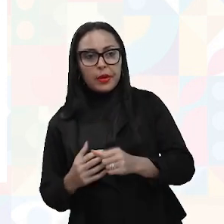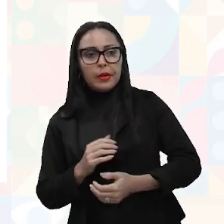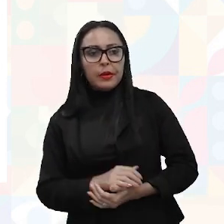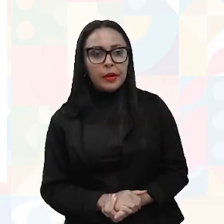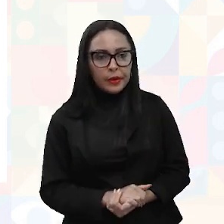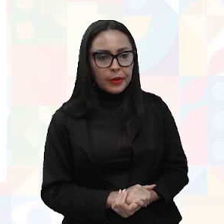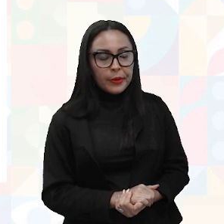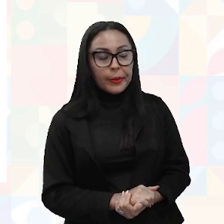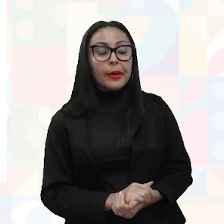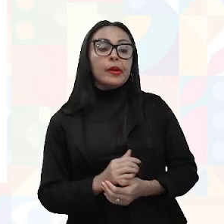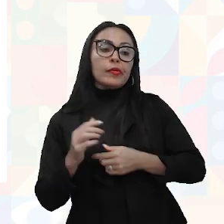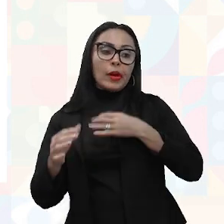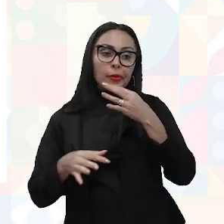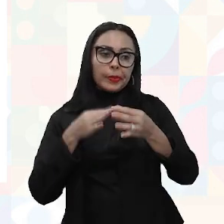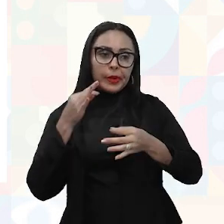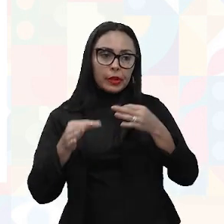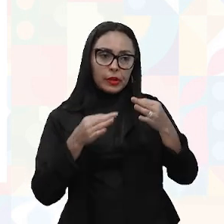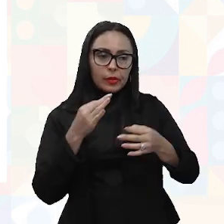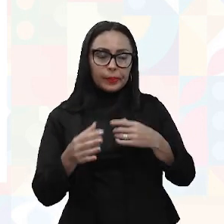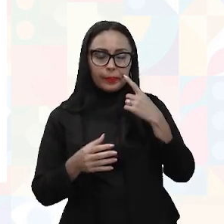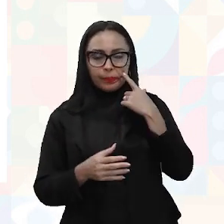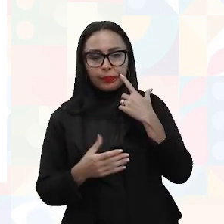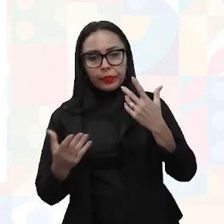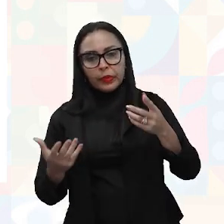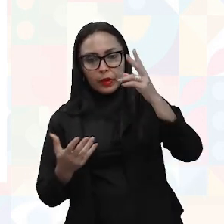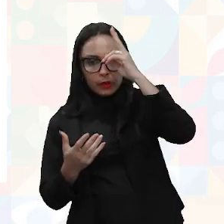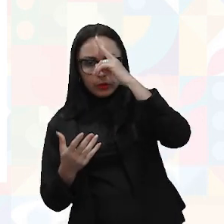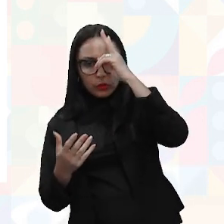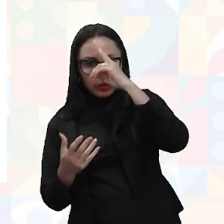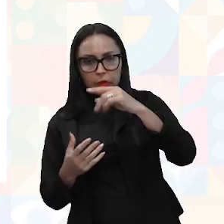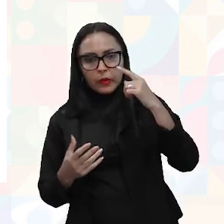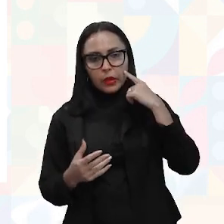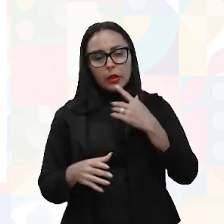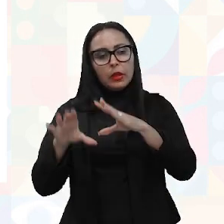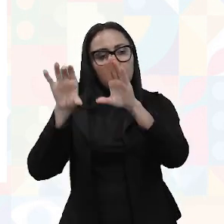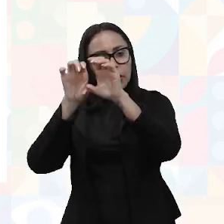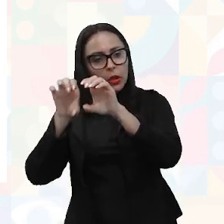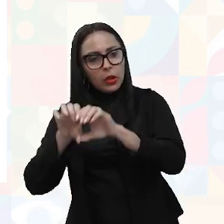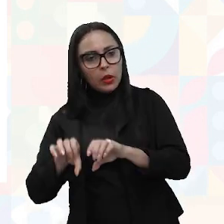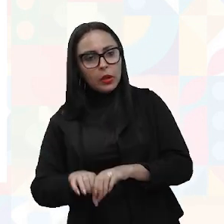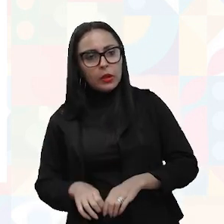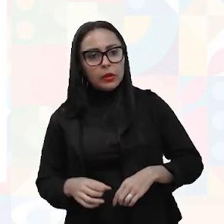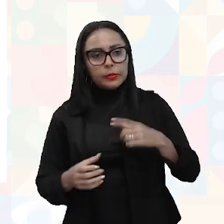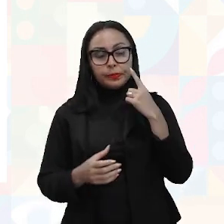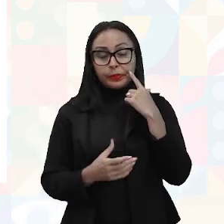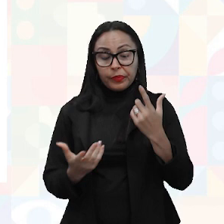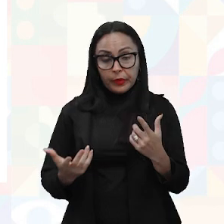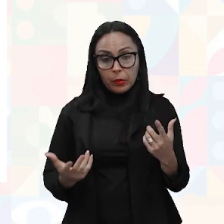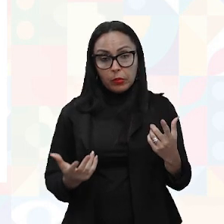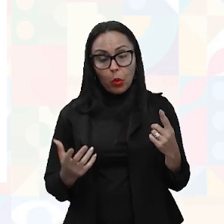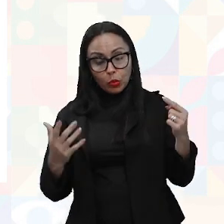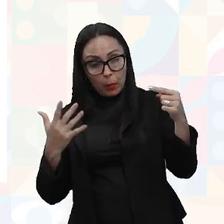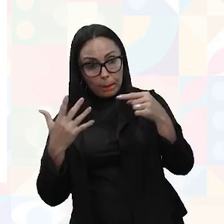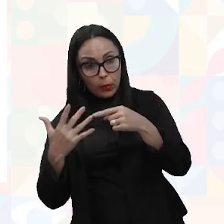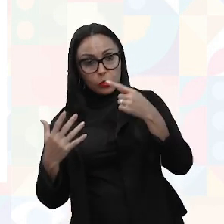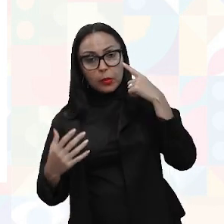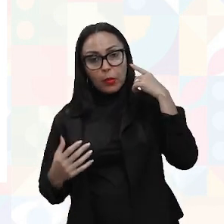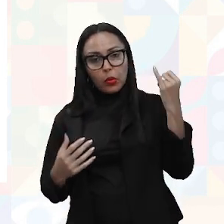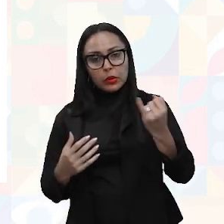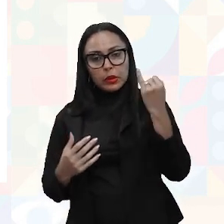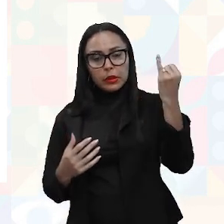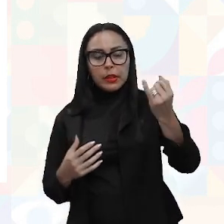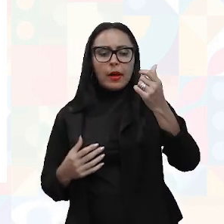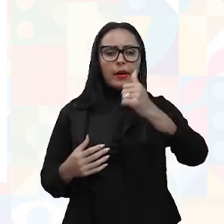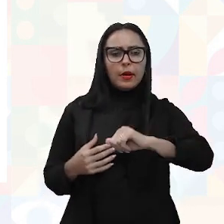Esse tipo de argumentação nos leva à desvalorização da história frente à estrutura lúdica. Ponto importante aí. A análise do ludólogo